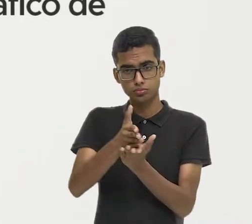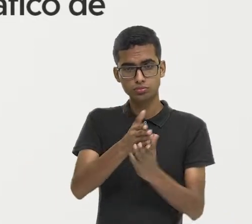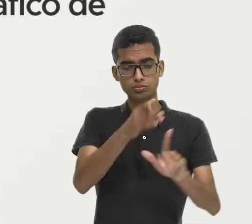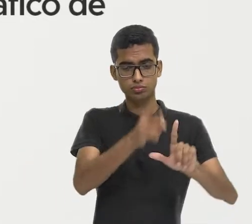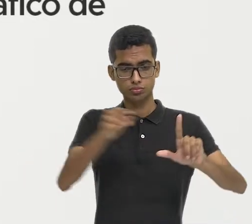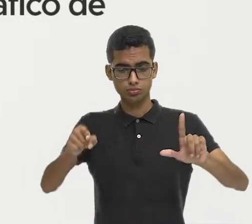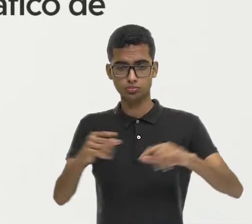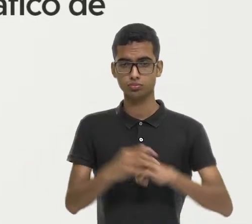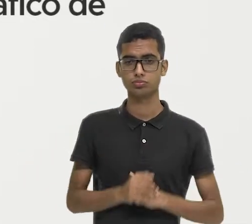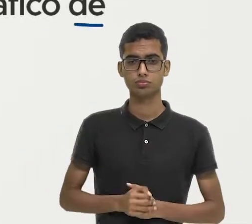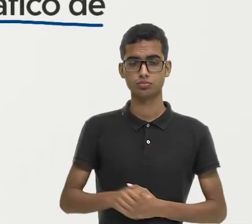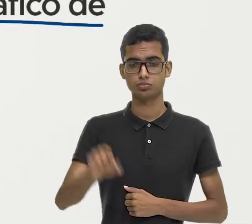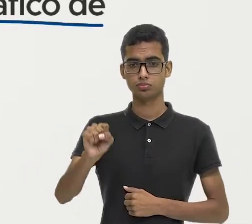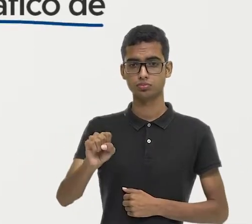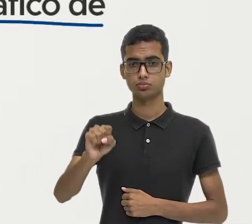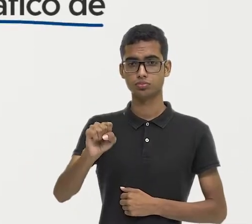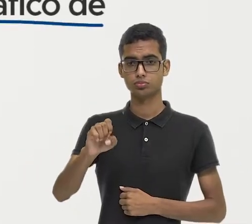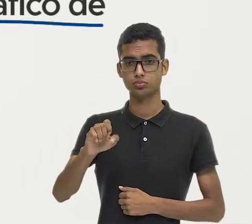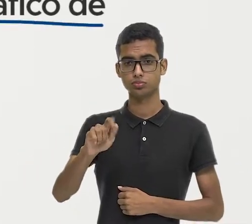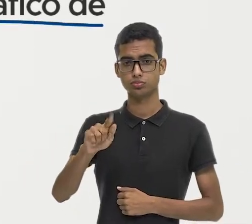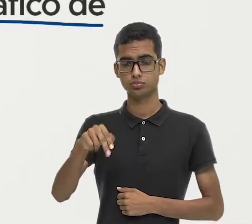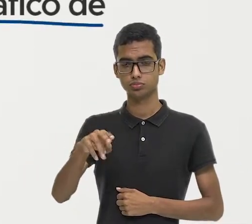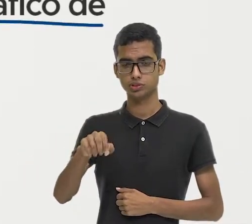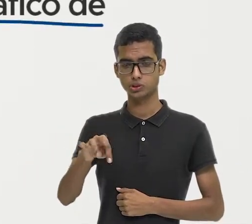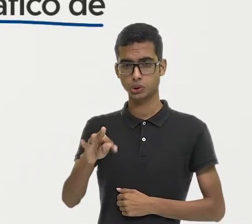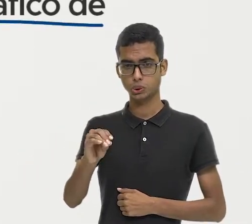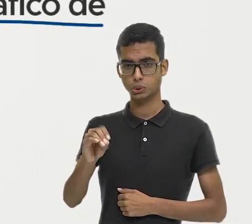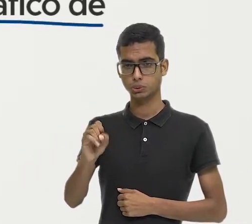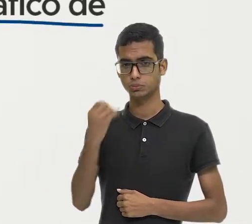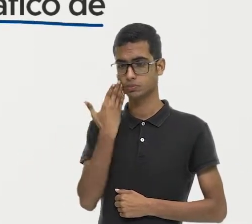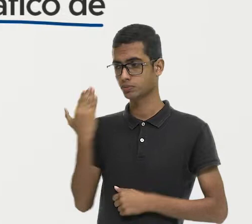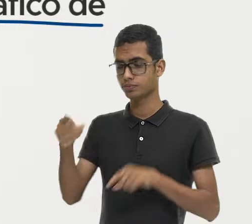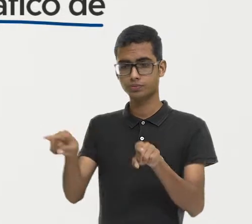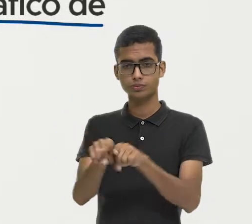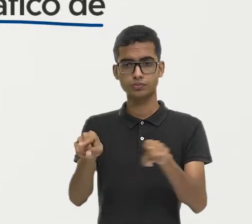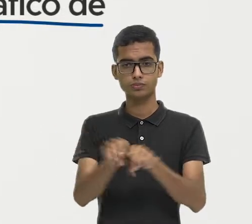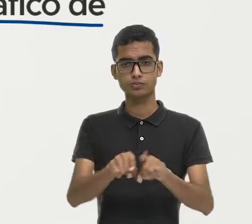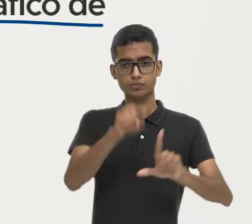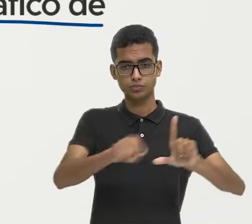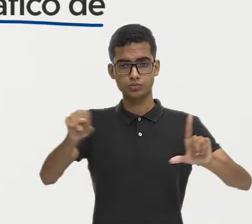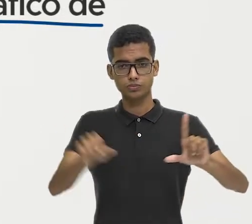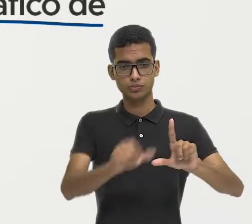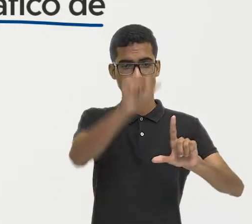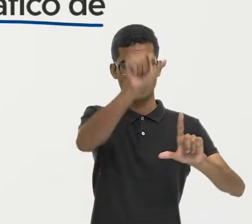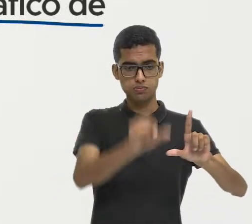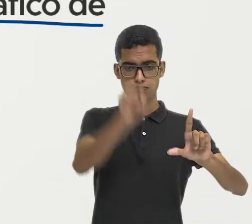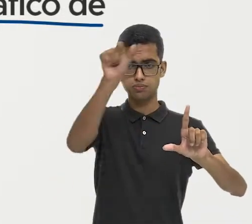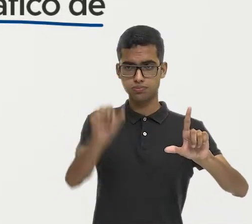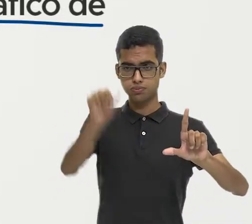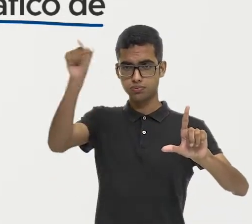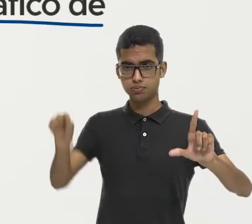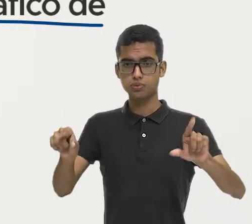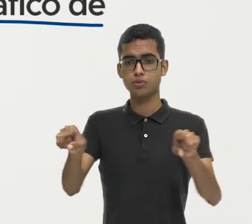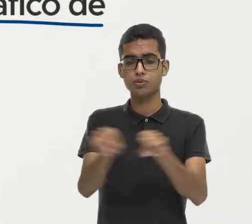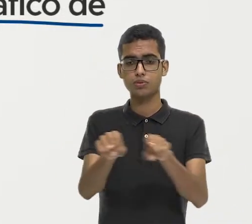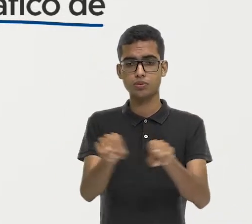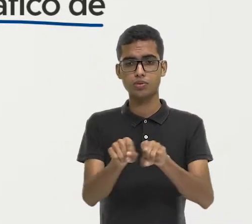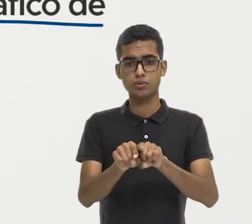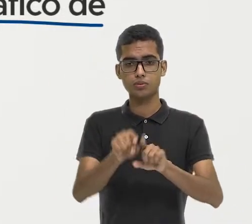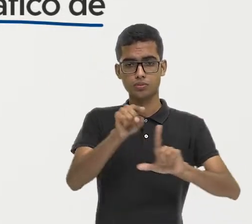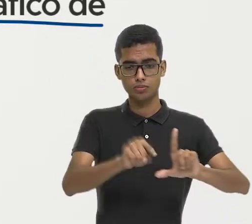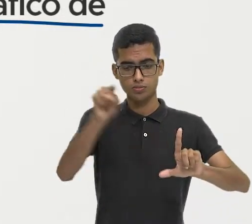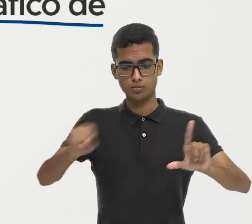de segmentos, aqui. Nós temos os gráficos de barras e os gráficos